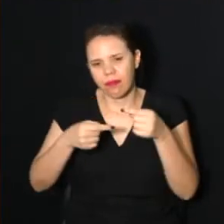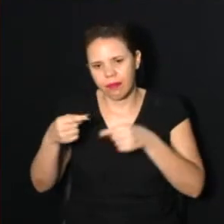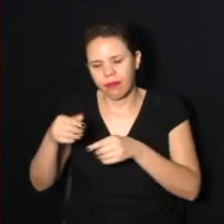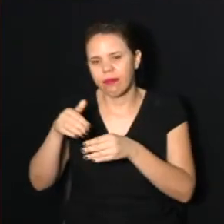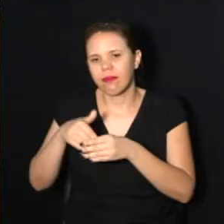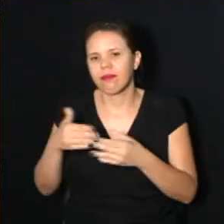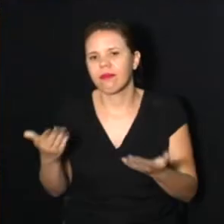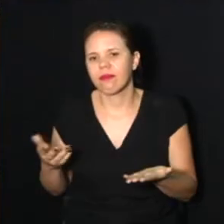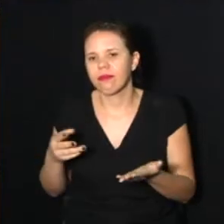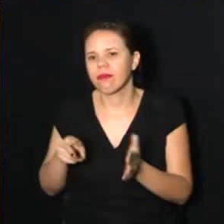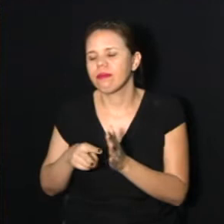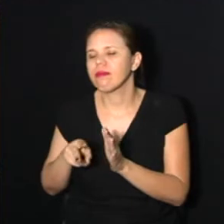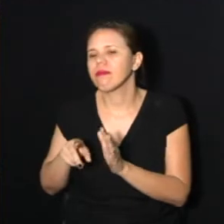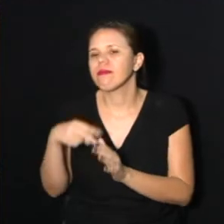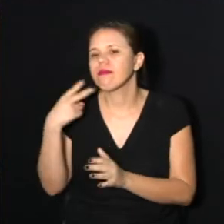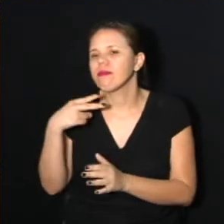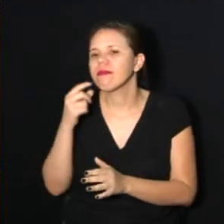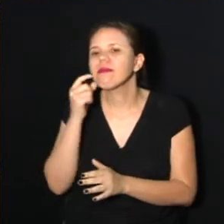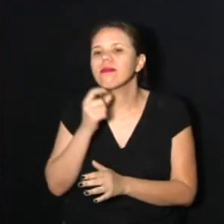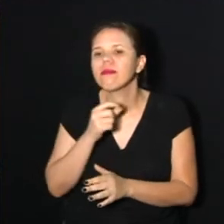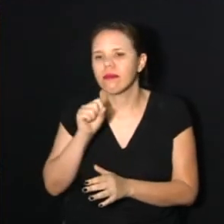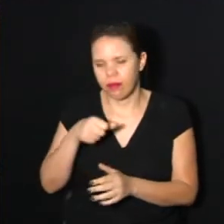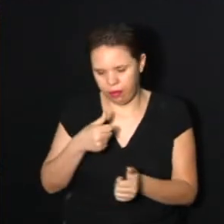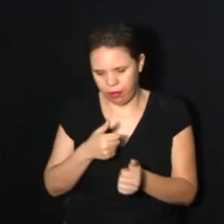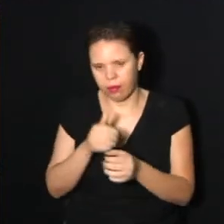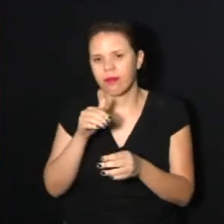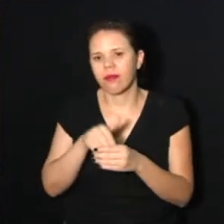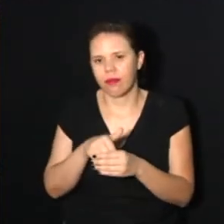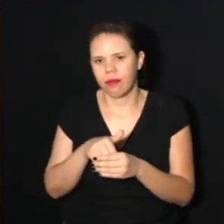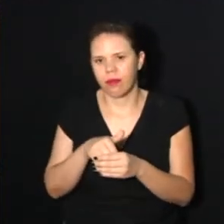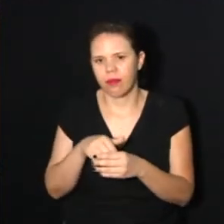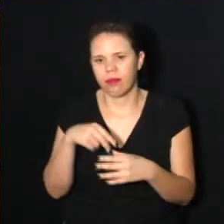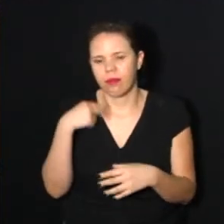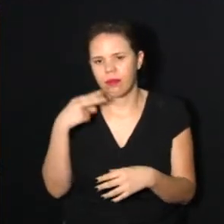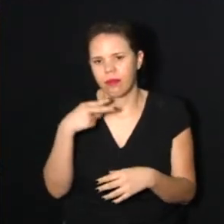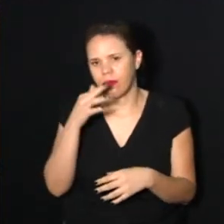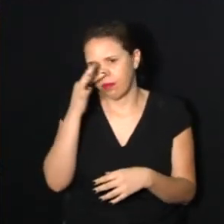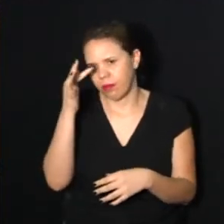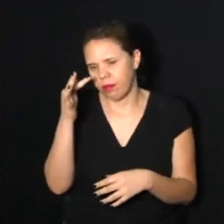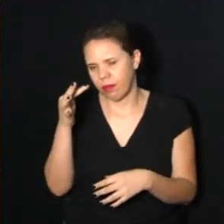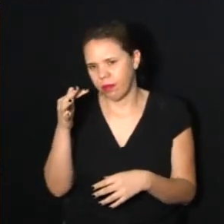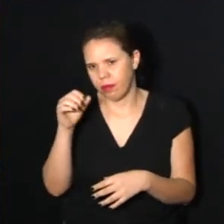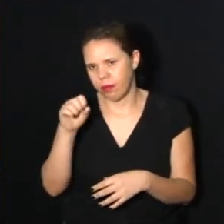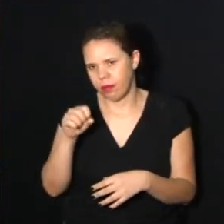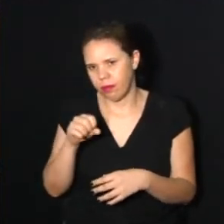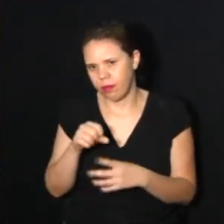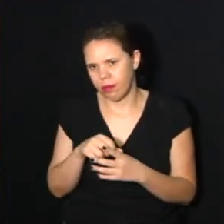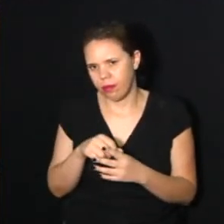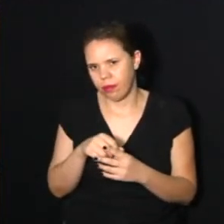votação. Vereador Marcelo Silva. Eu acompanho. Vereador Antônio Flores.